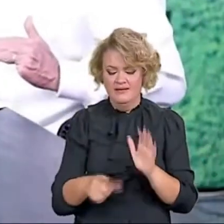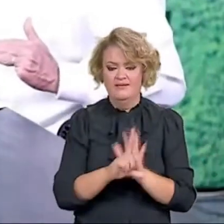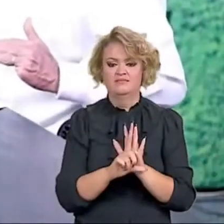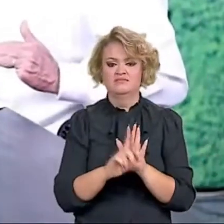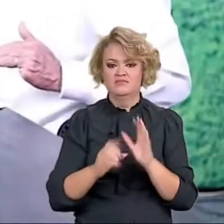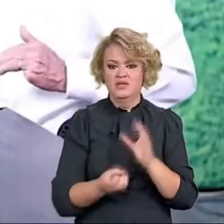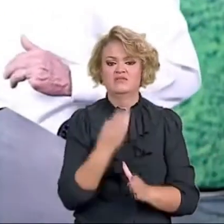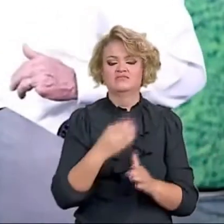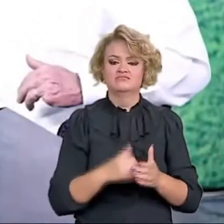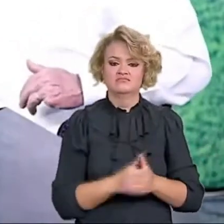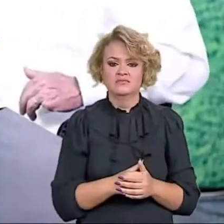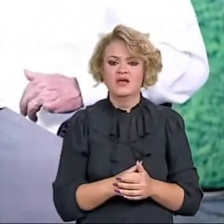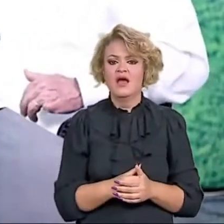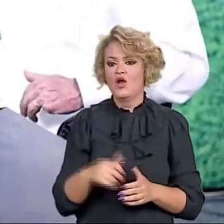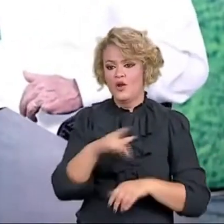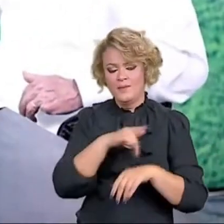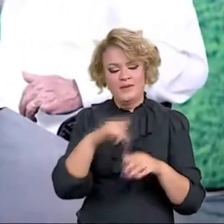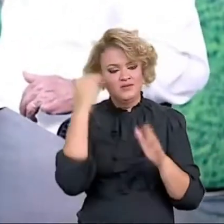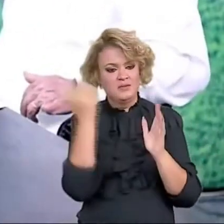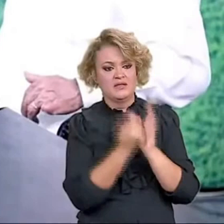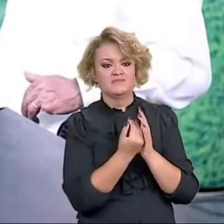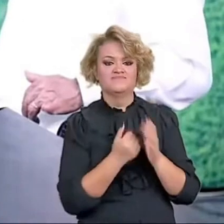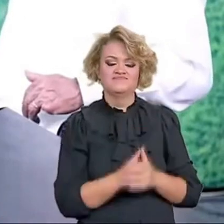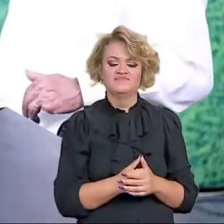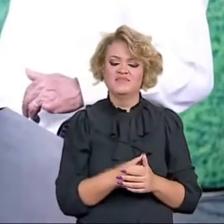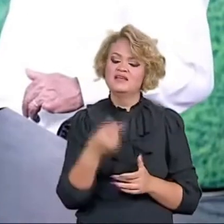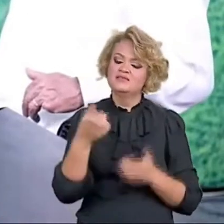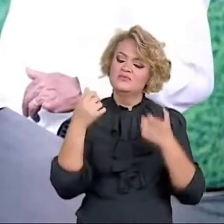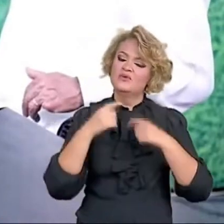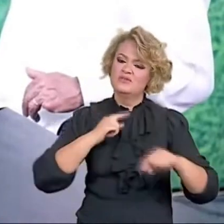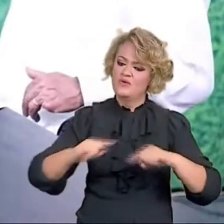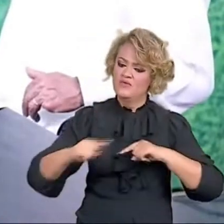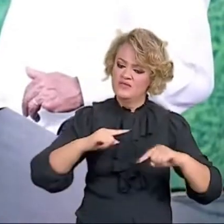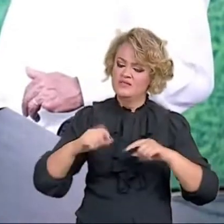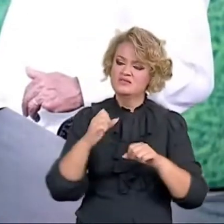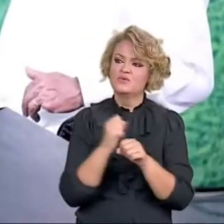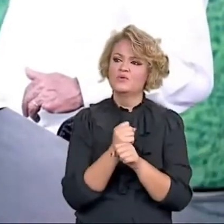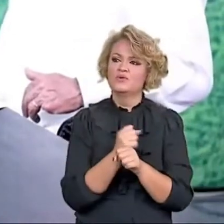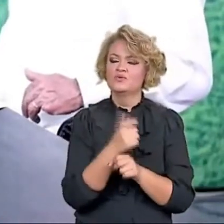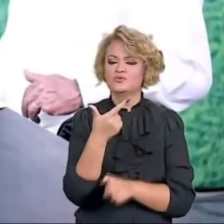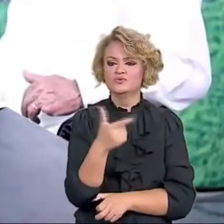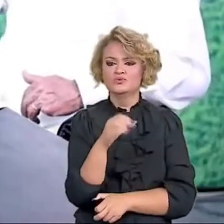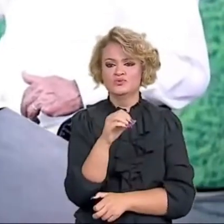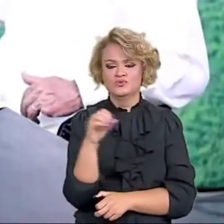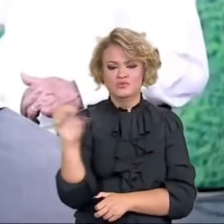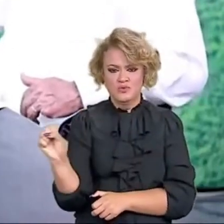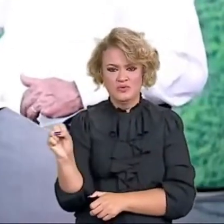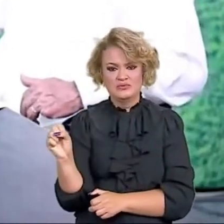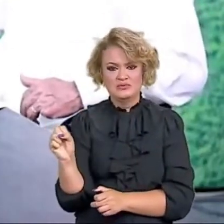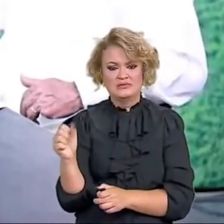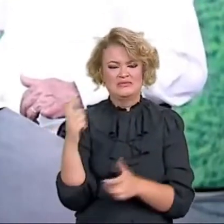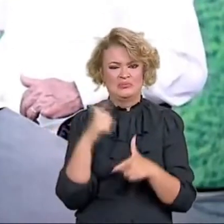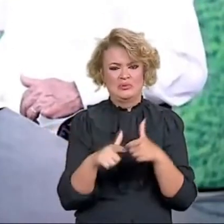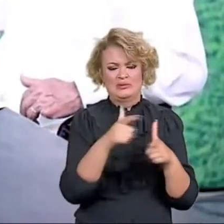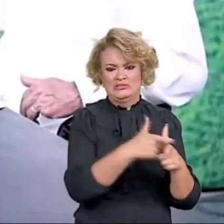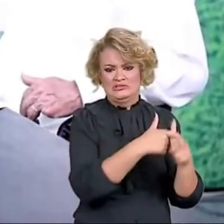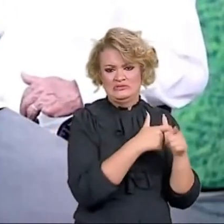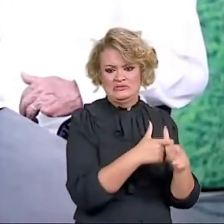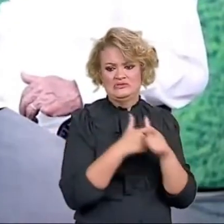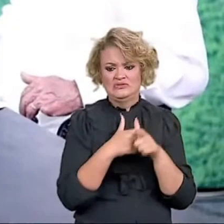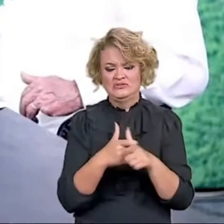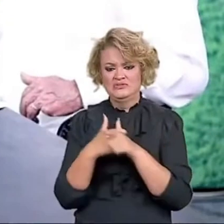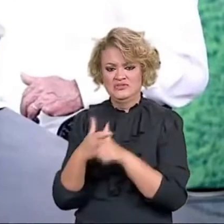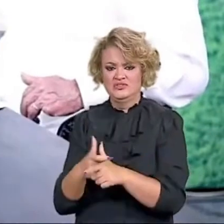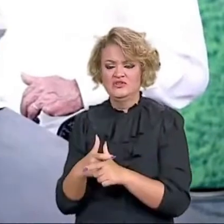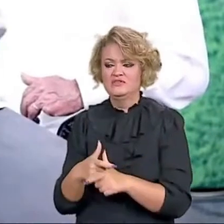para os países cumprirem. Agora, essa governança, em 2008 a gente teve aquela crise, em dias os governos arrumaram